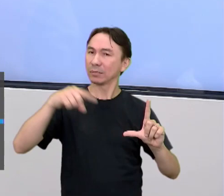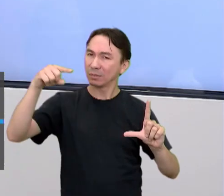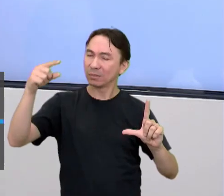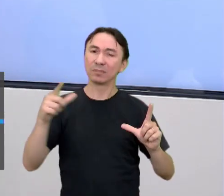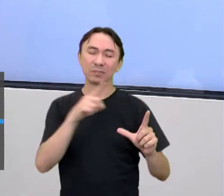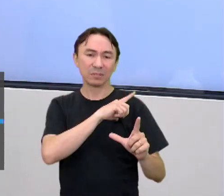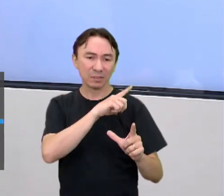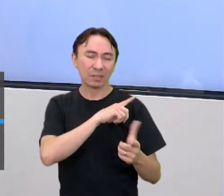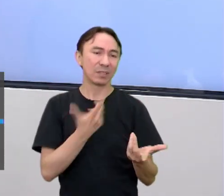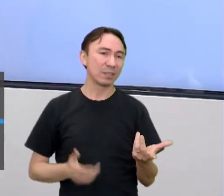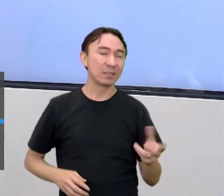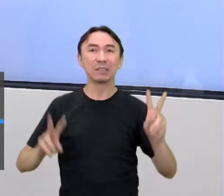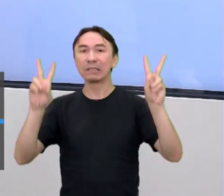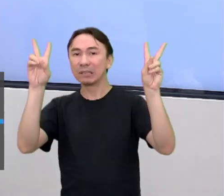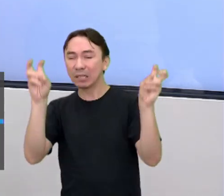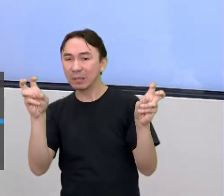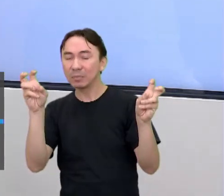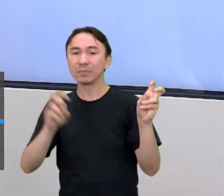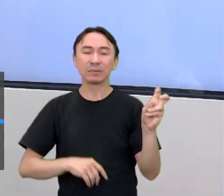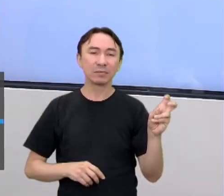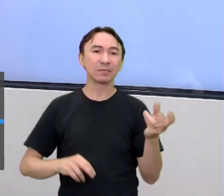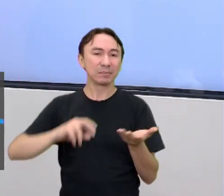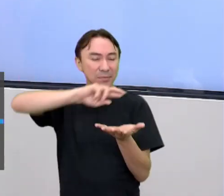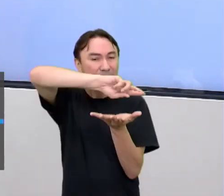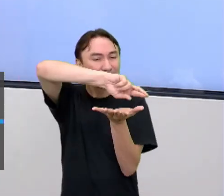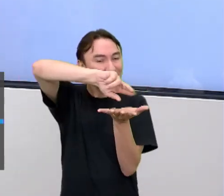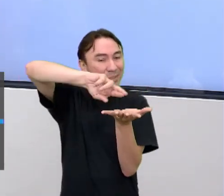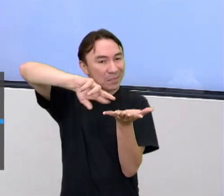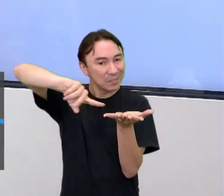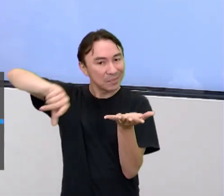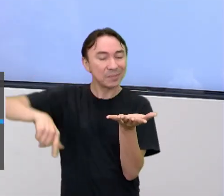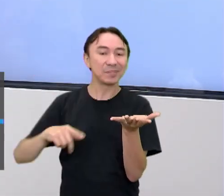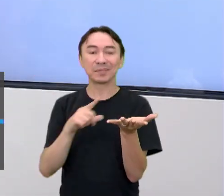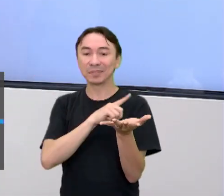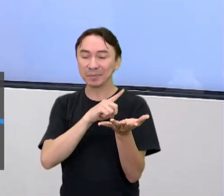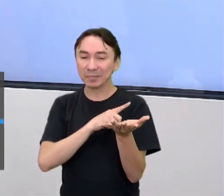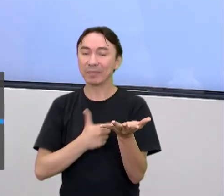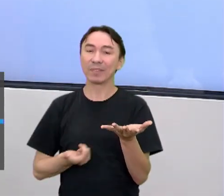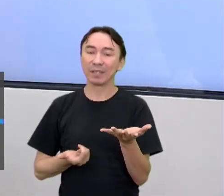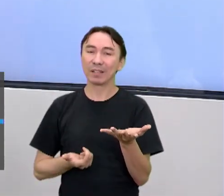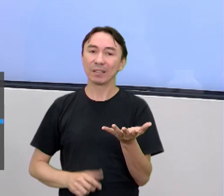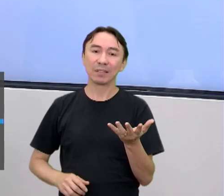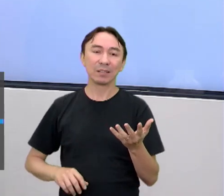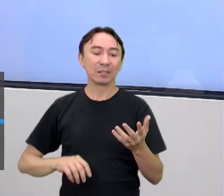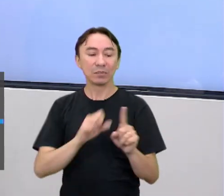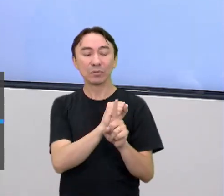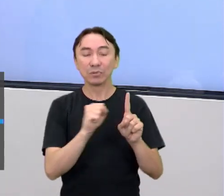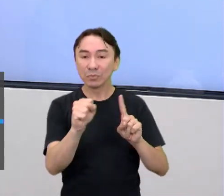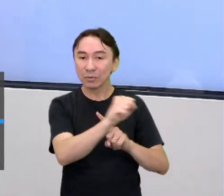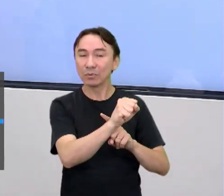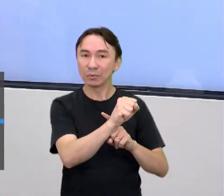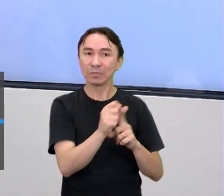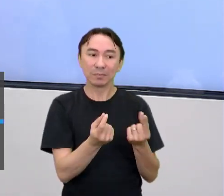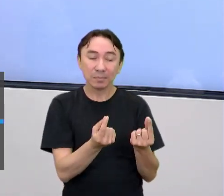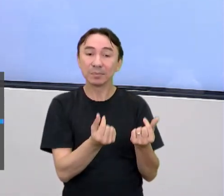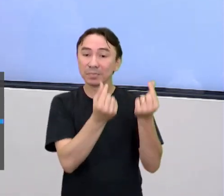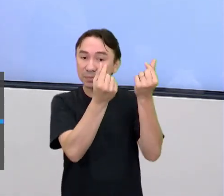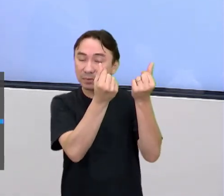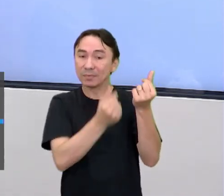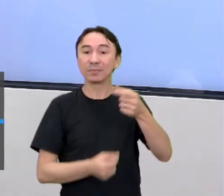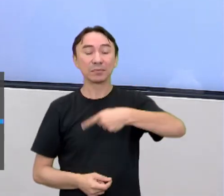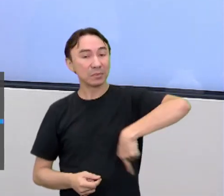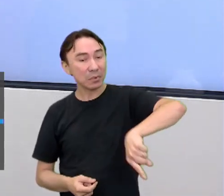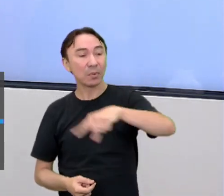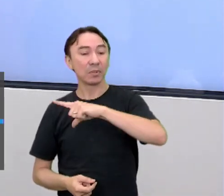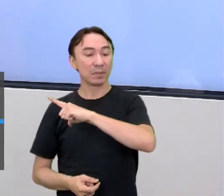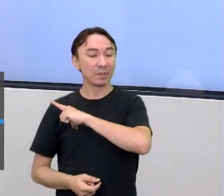questões sociais, questões econômicas, questões socioeconômicas. Então, o norteador das aulas que a gente tem